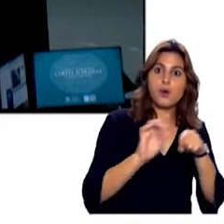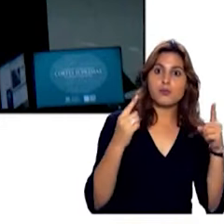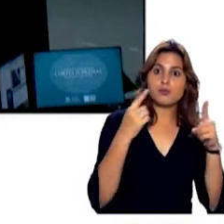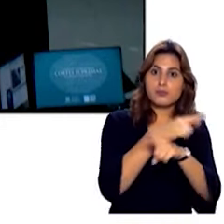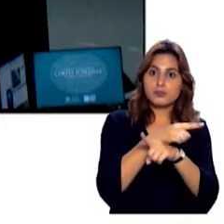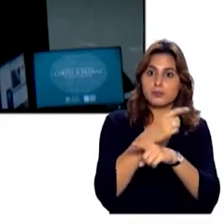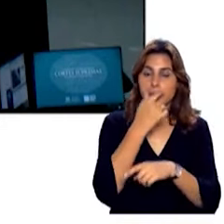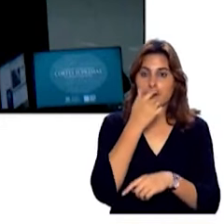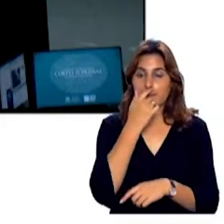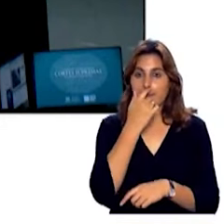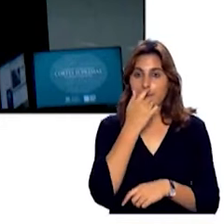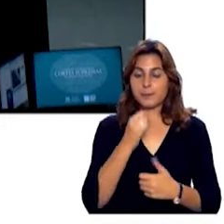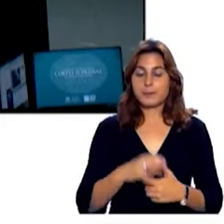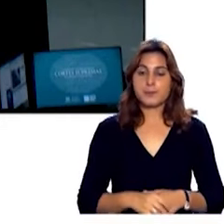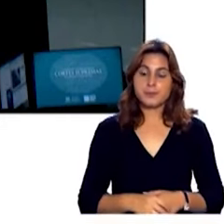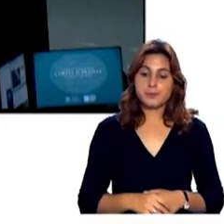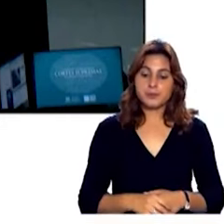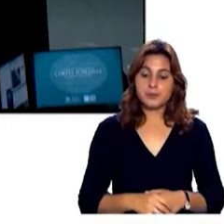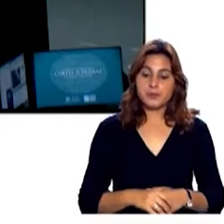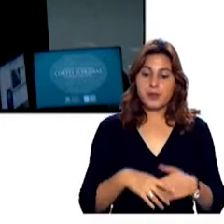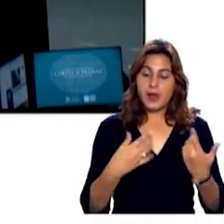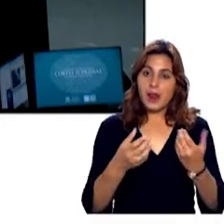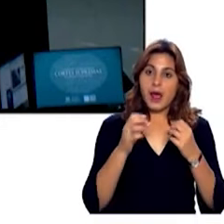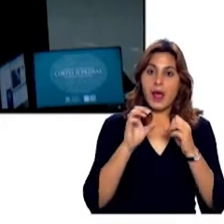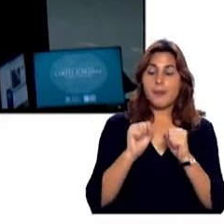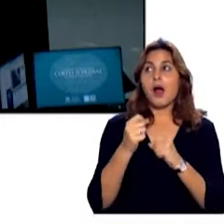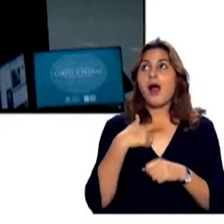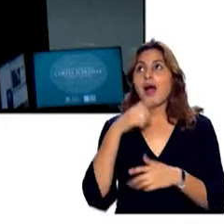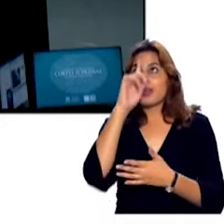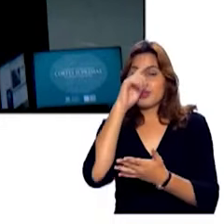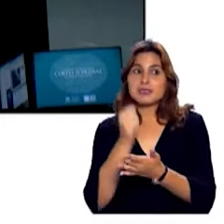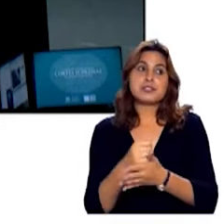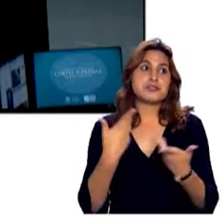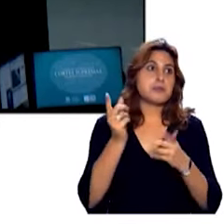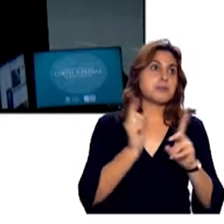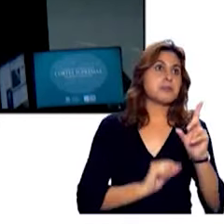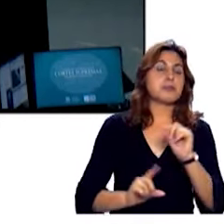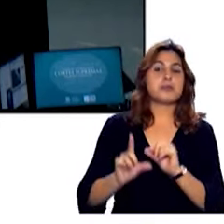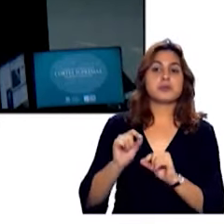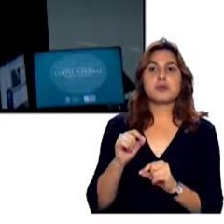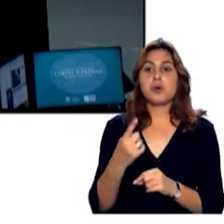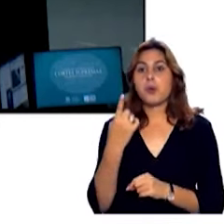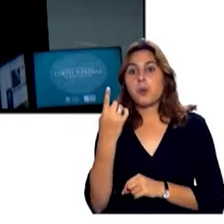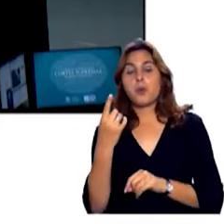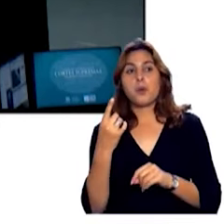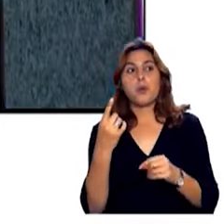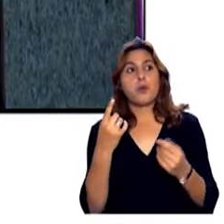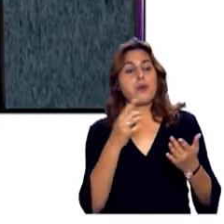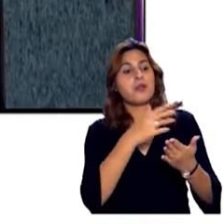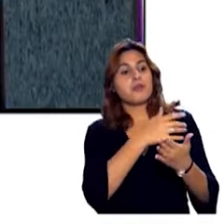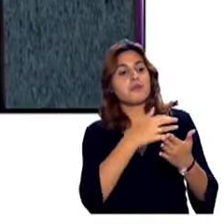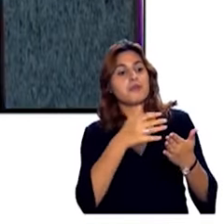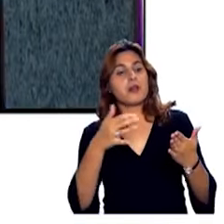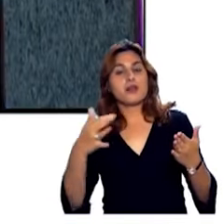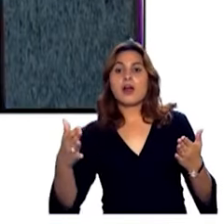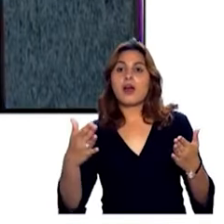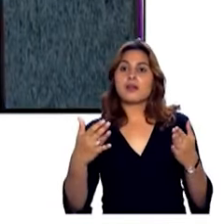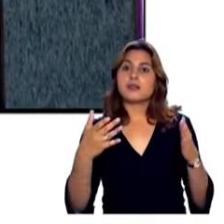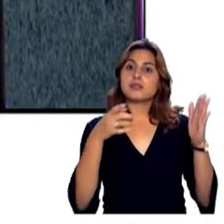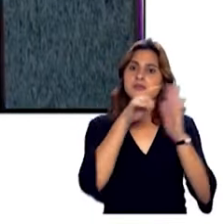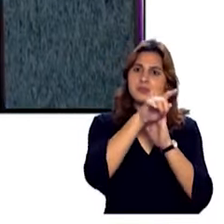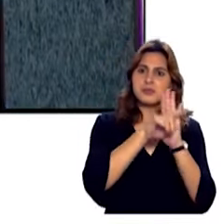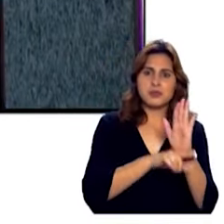ele não pode simplesmente optar ou escolher uma entre as várias interpretações